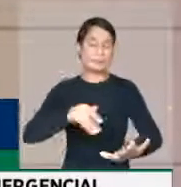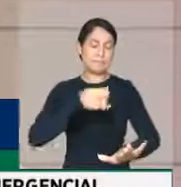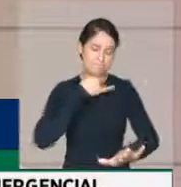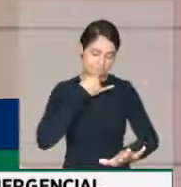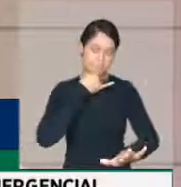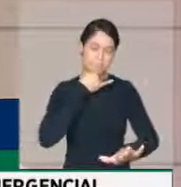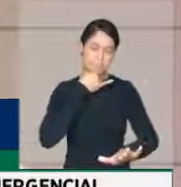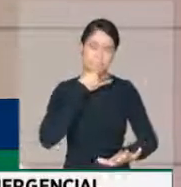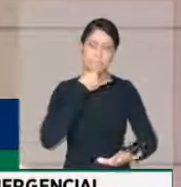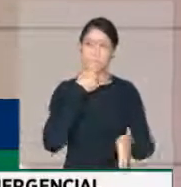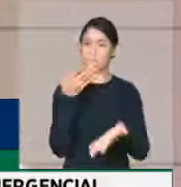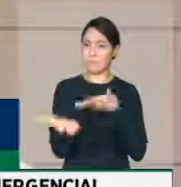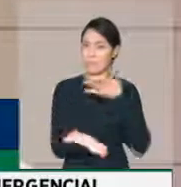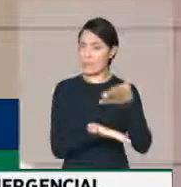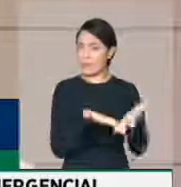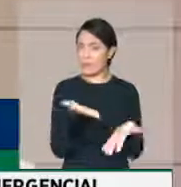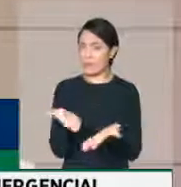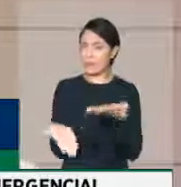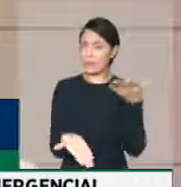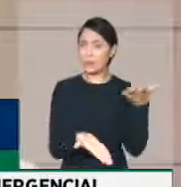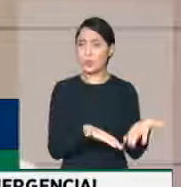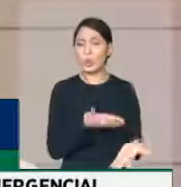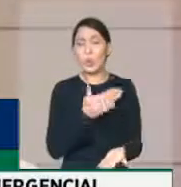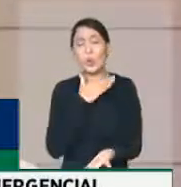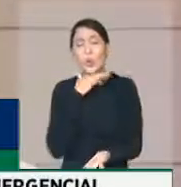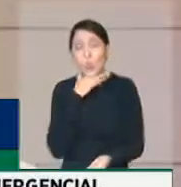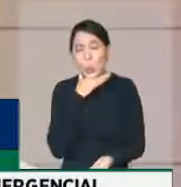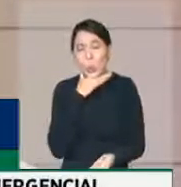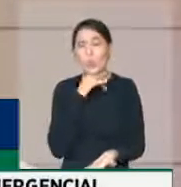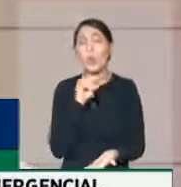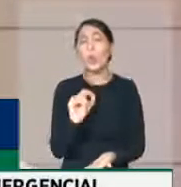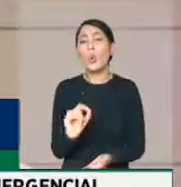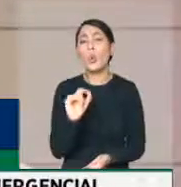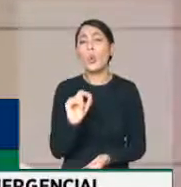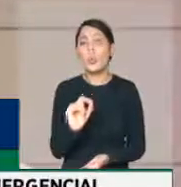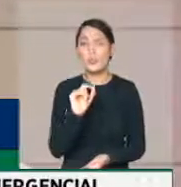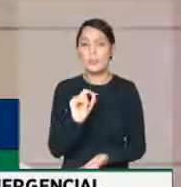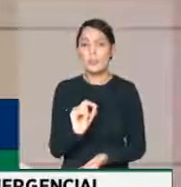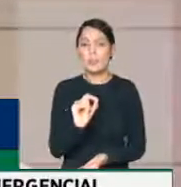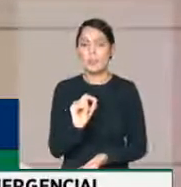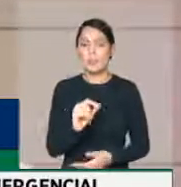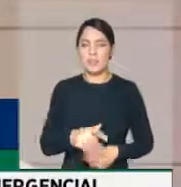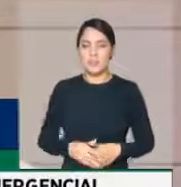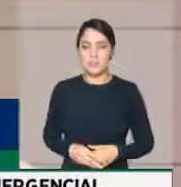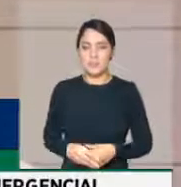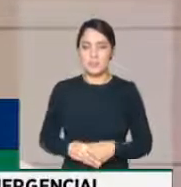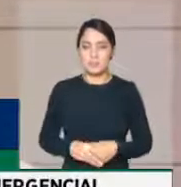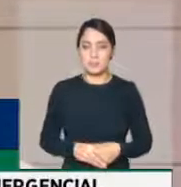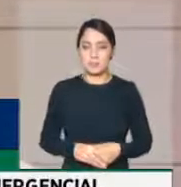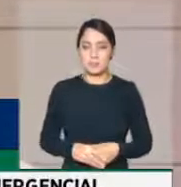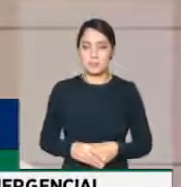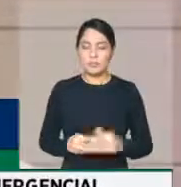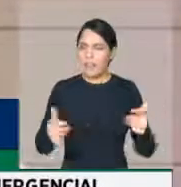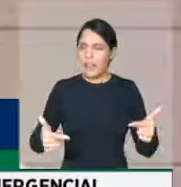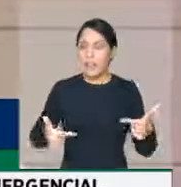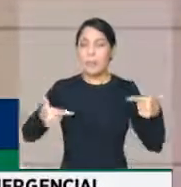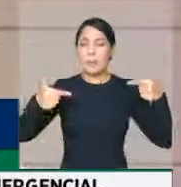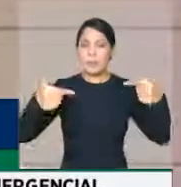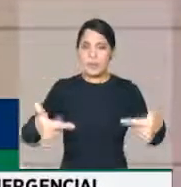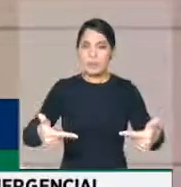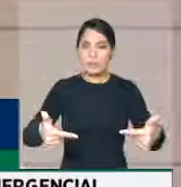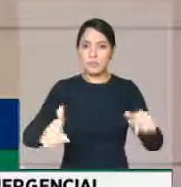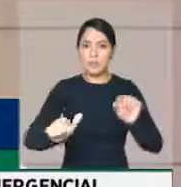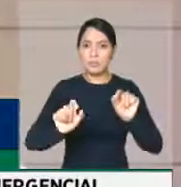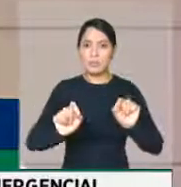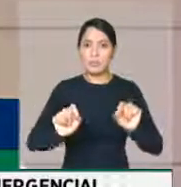uma forma provocando a ocorrência de atos que são atos que todos nós reprovamos